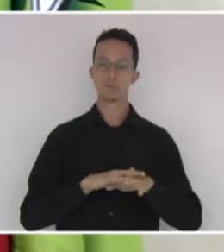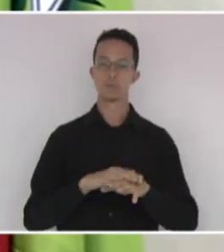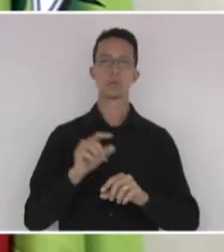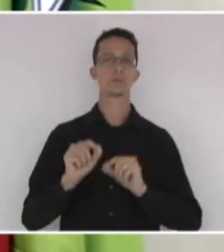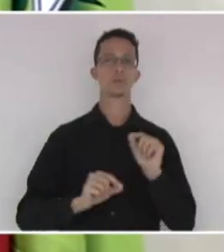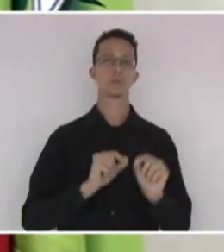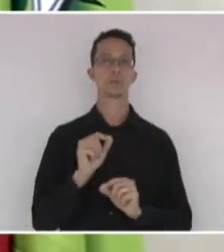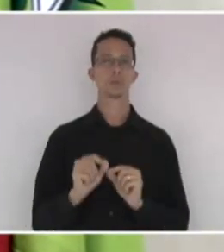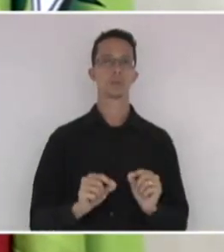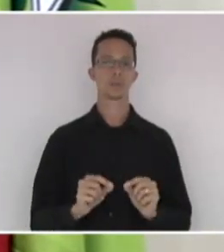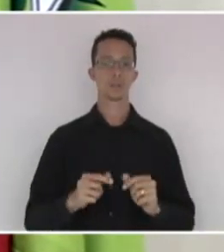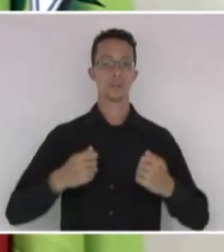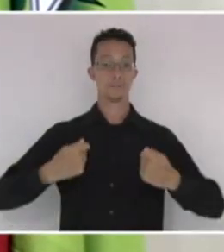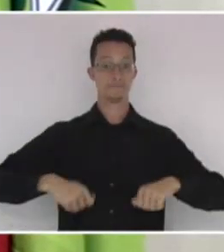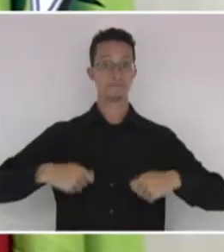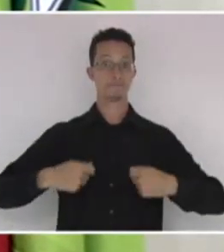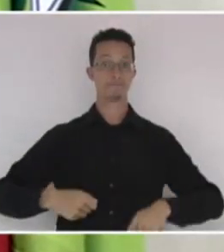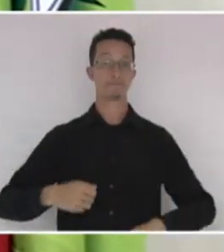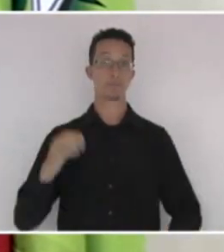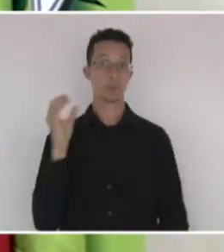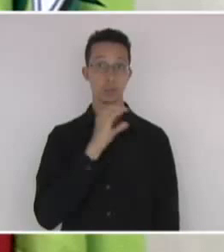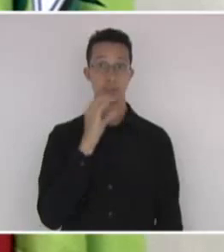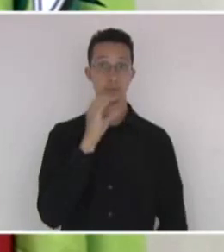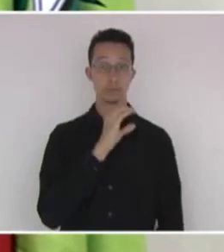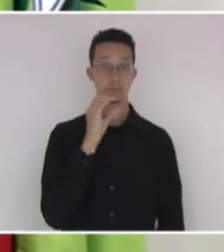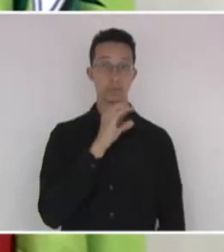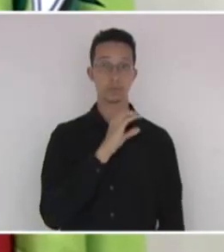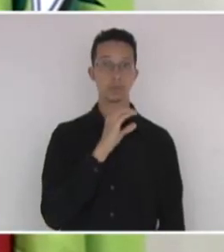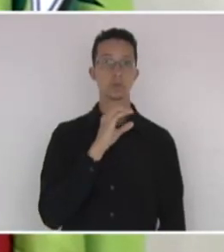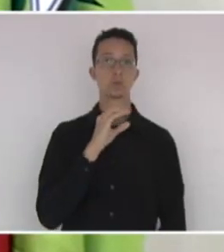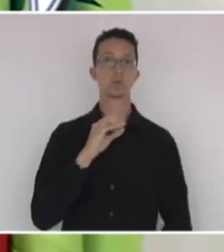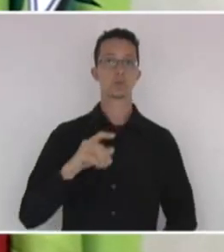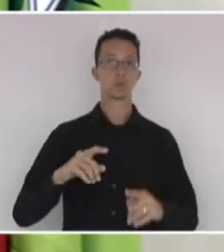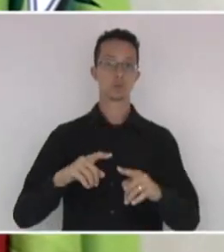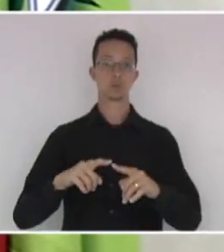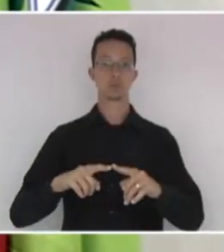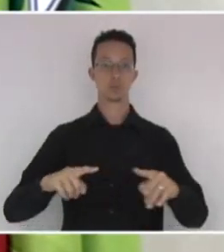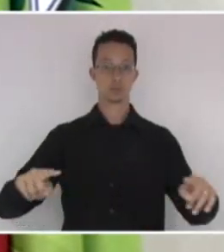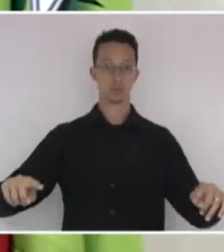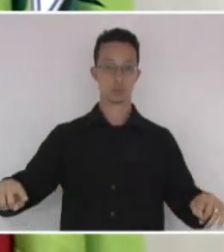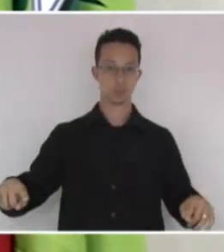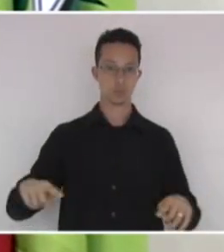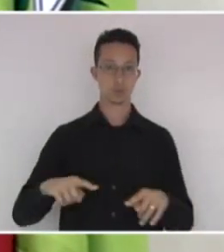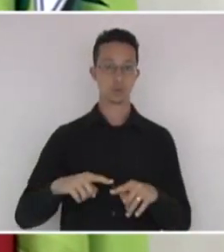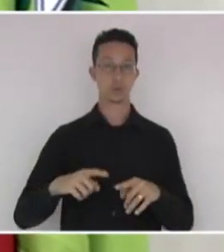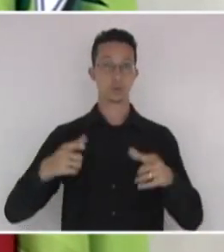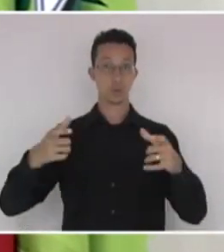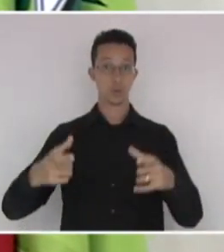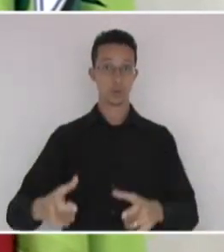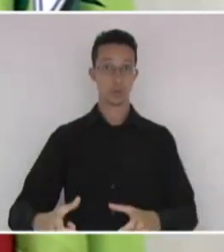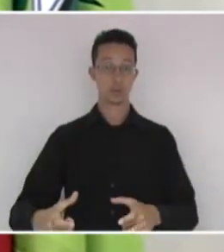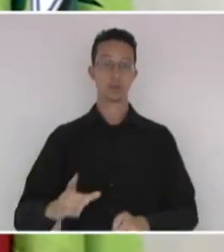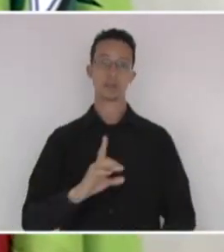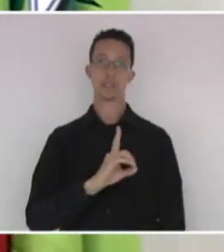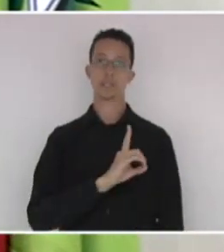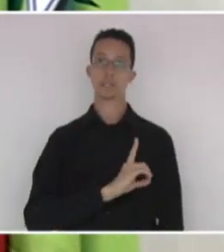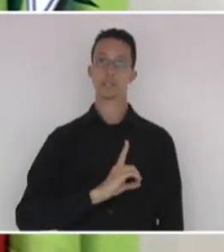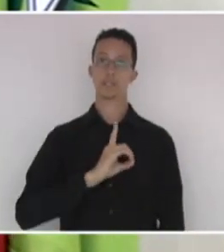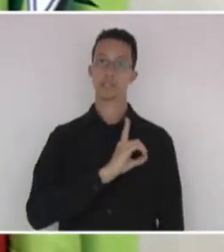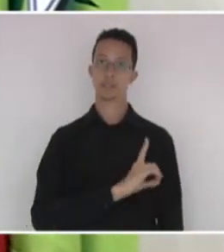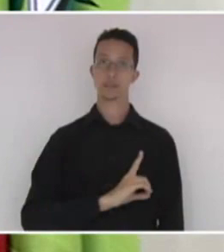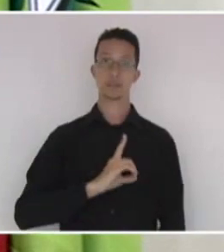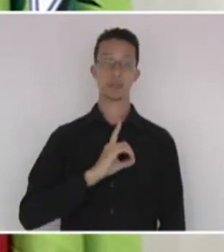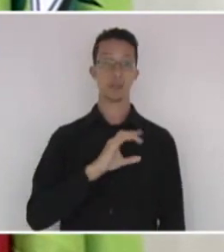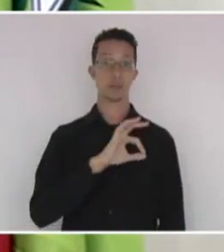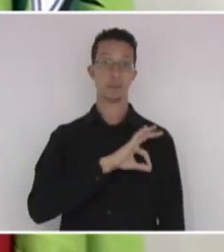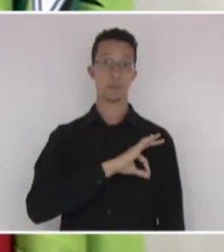necessidade emergencial de um espaço para a delegacia da Polícia Civil na cidade de Gaspar,